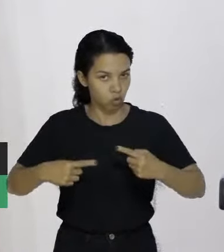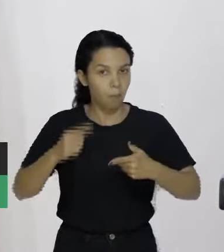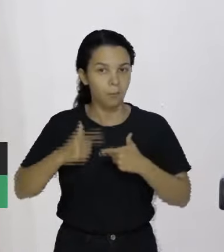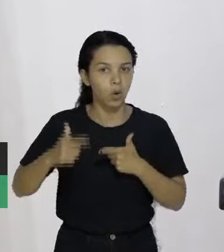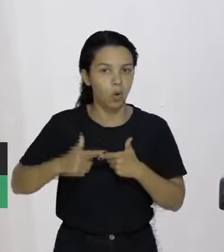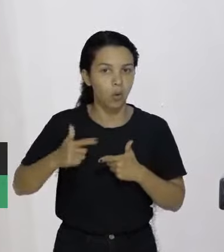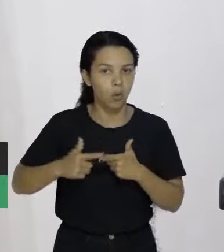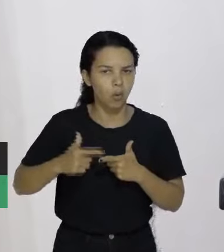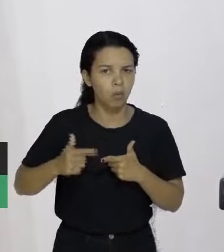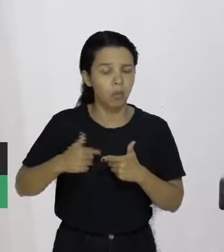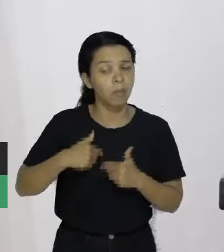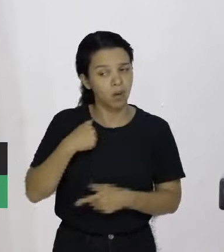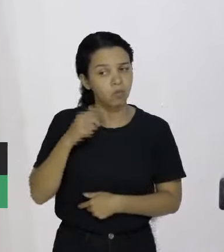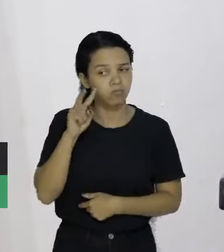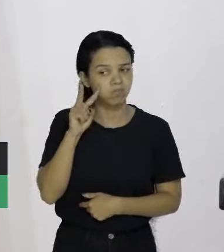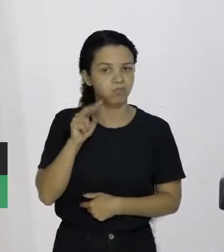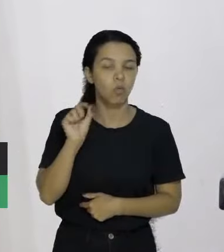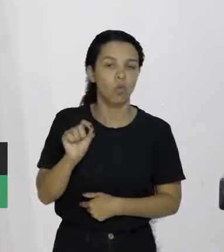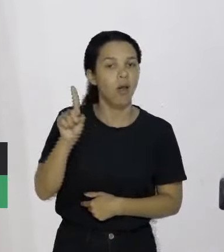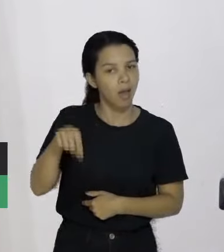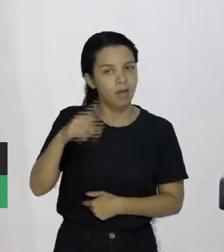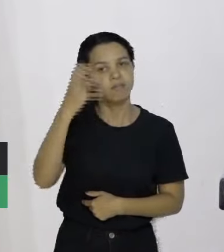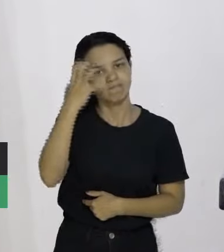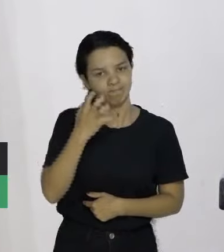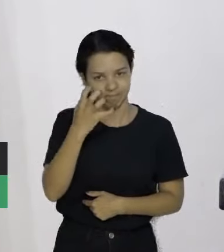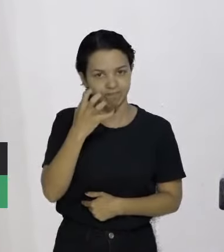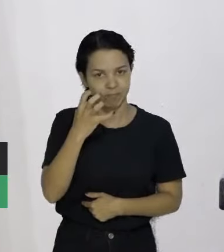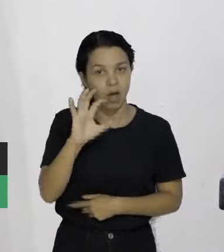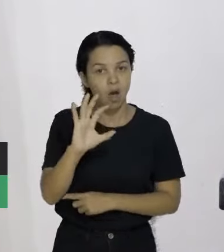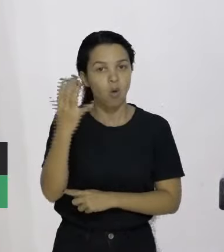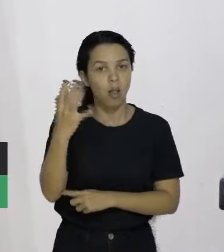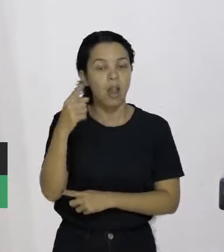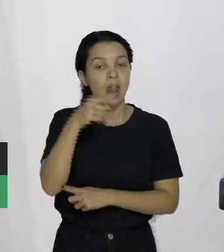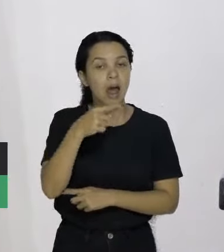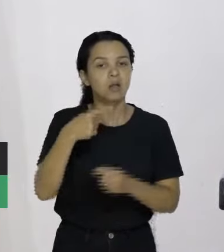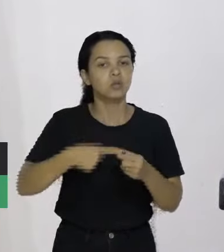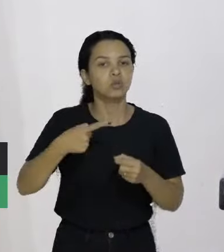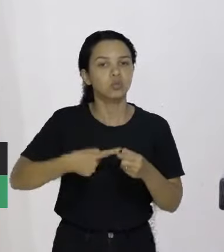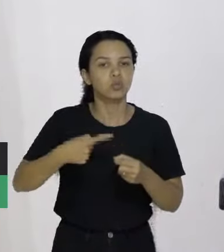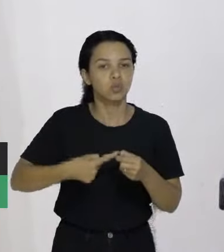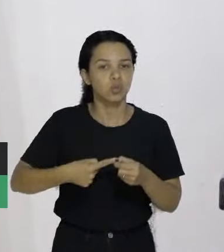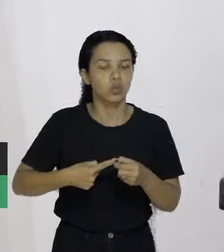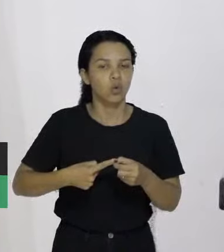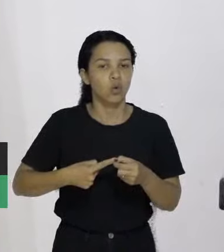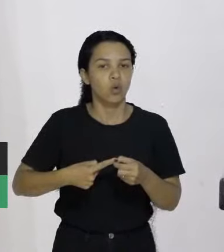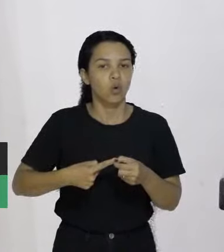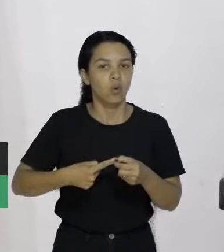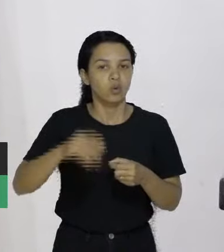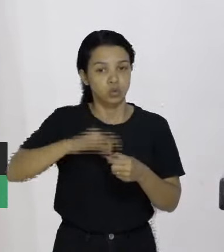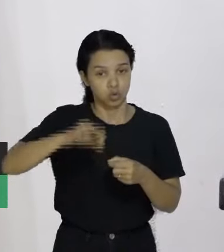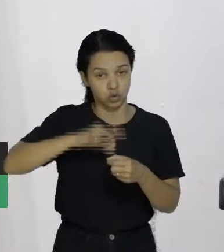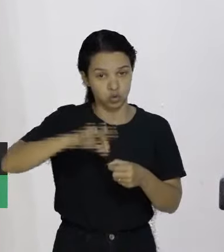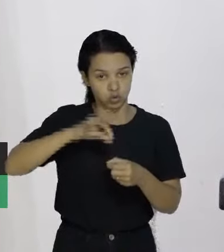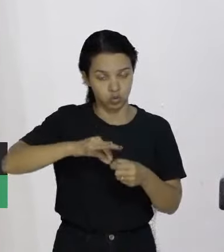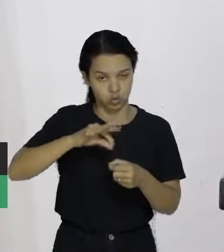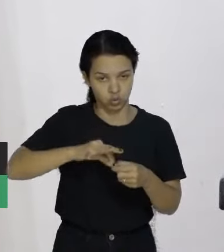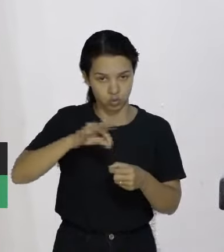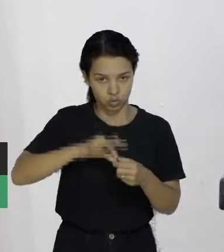sério que está acontecendo lá no instituto federal daquele município